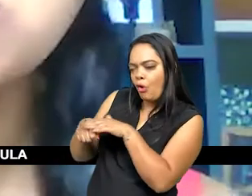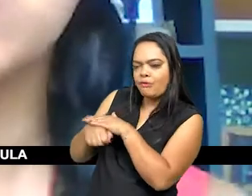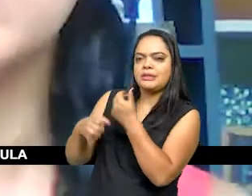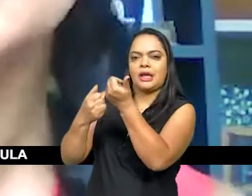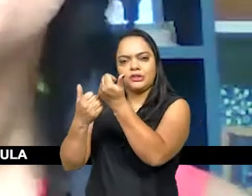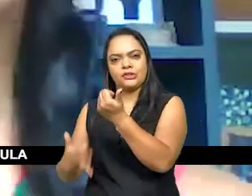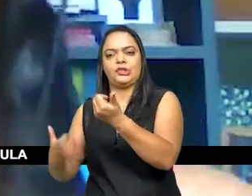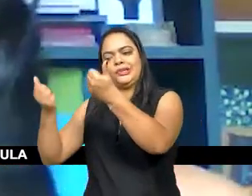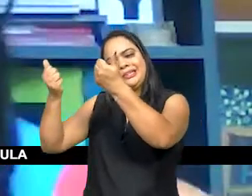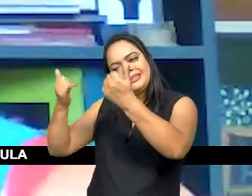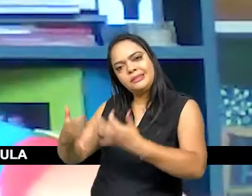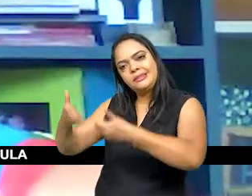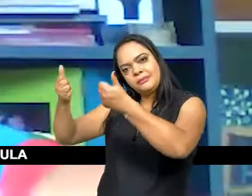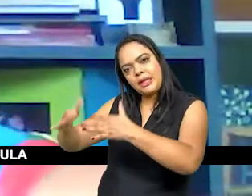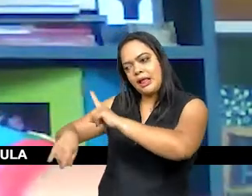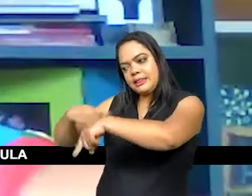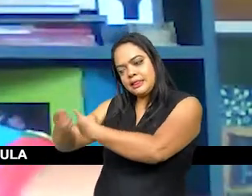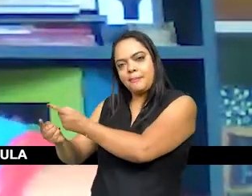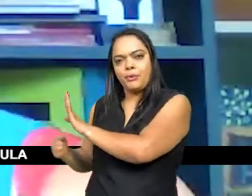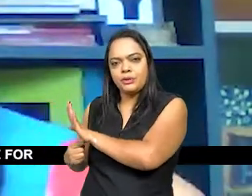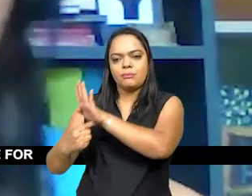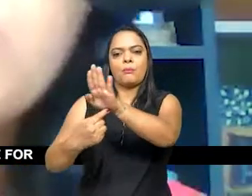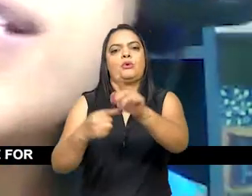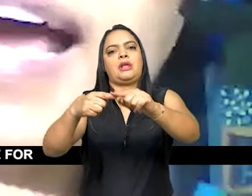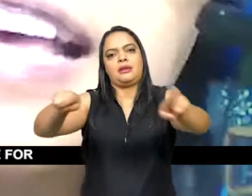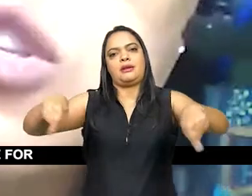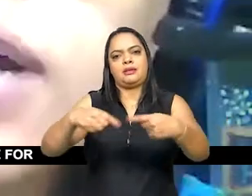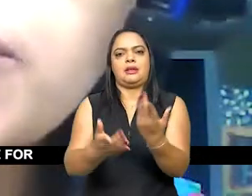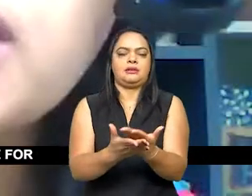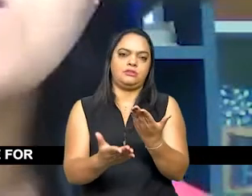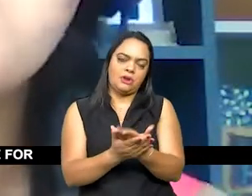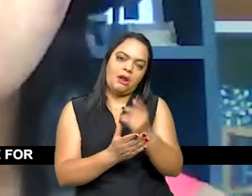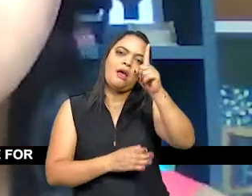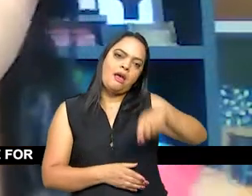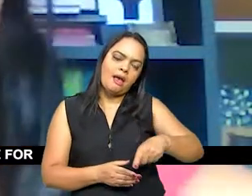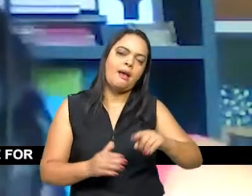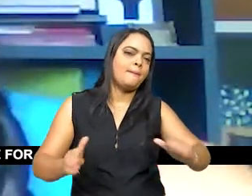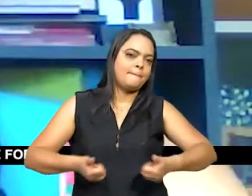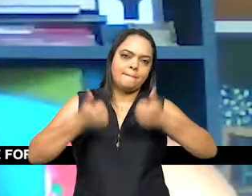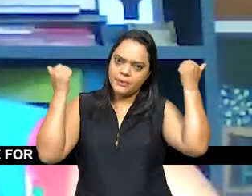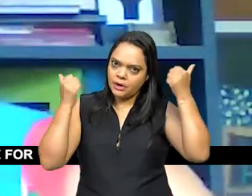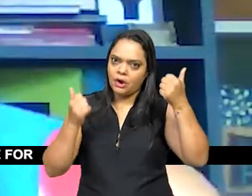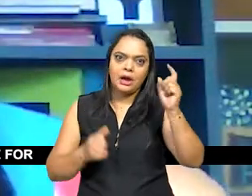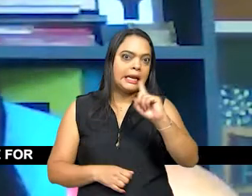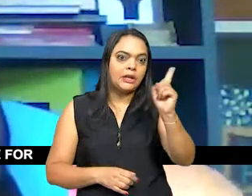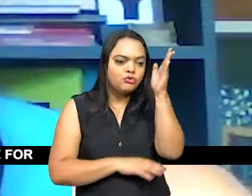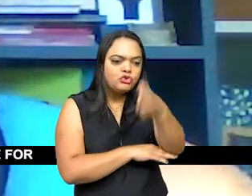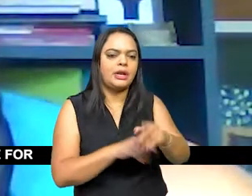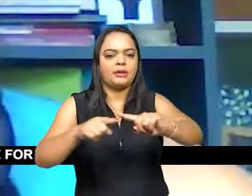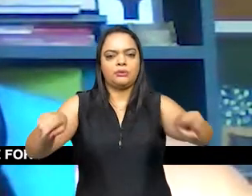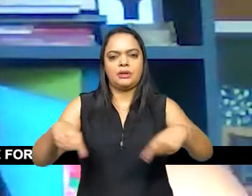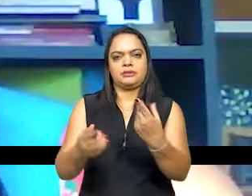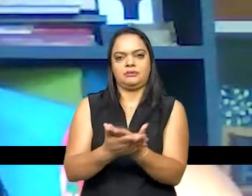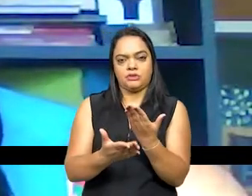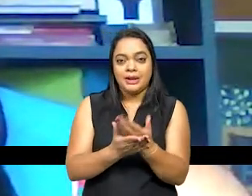gestão da sua escola para depois chegar na sua sala de aula. Eu diria que seria esse o caminho a se fazer, não ir primeiro na sala de aula. Porque